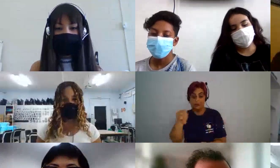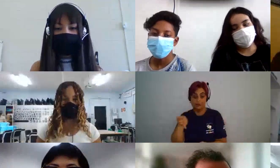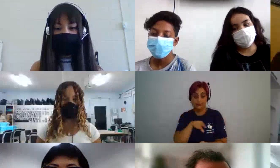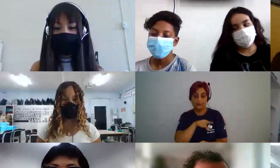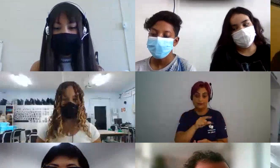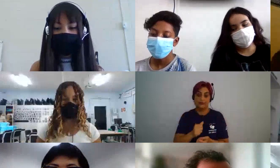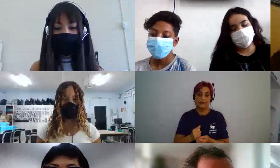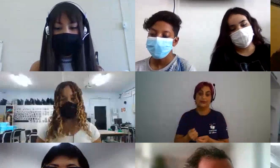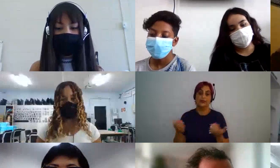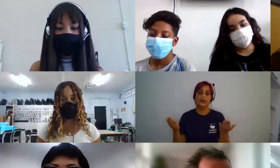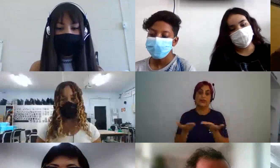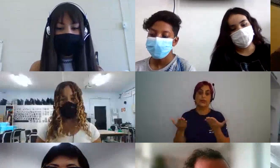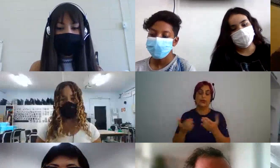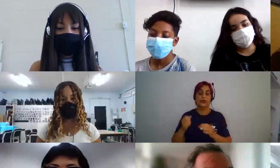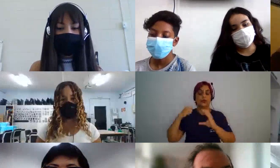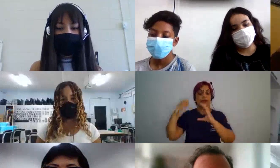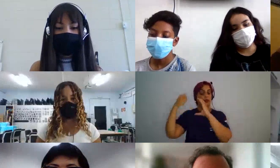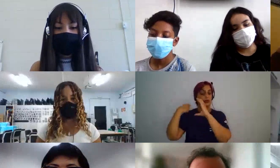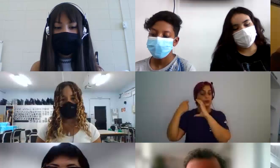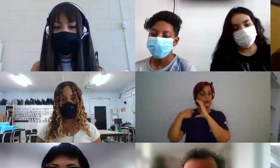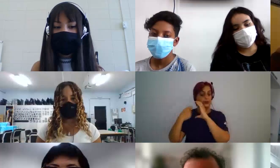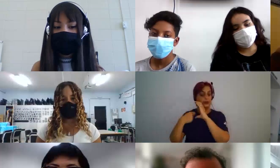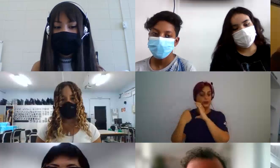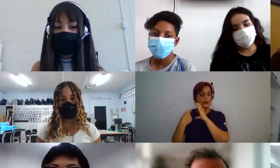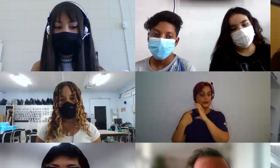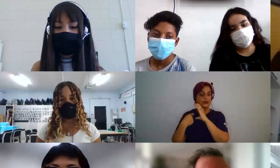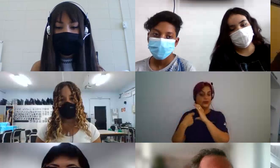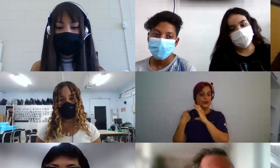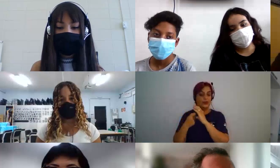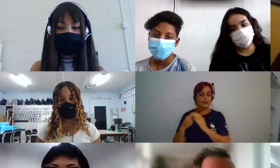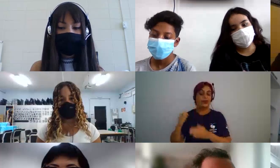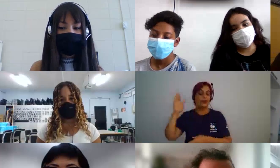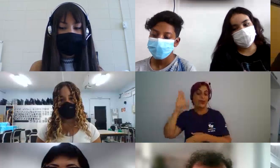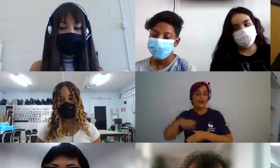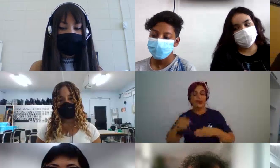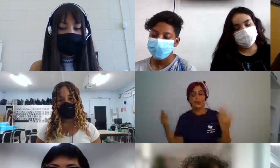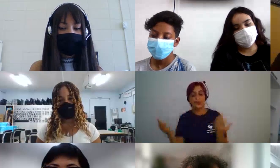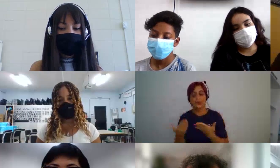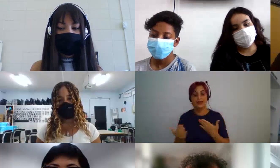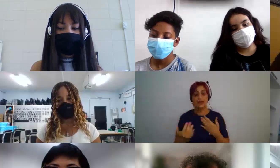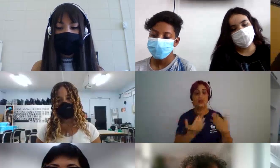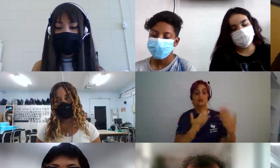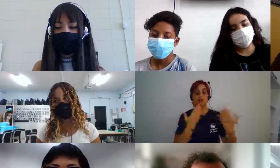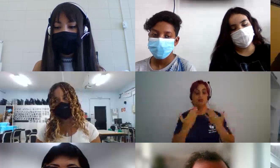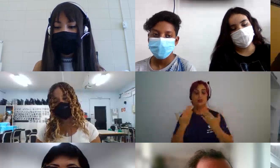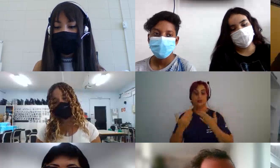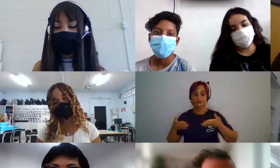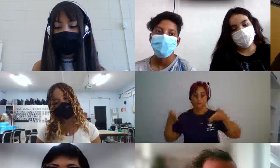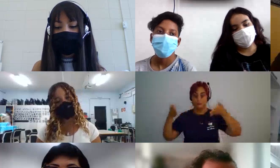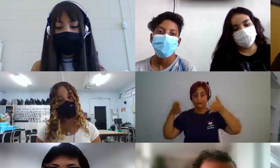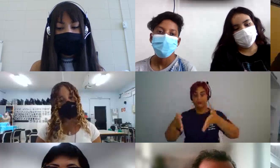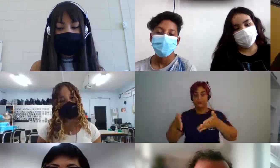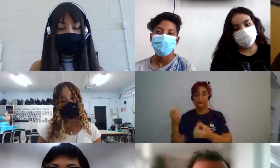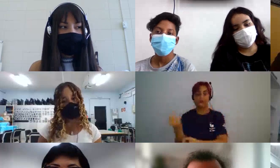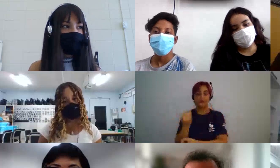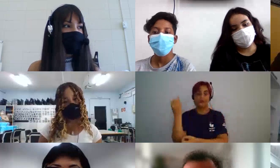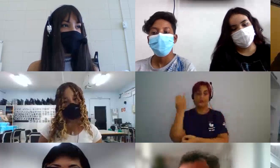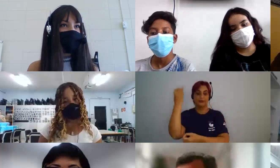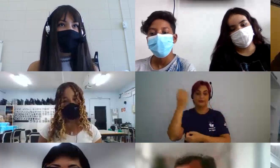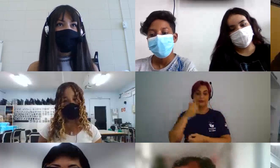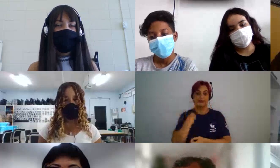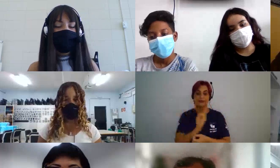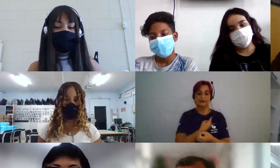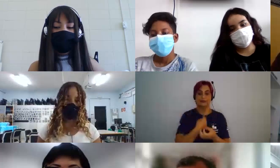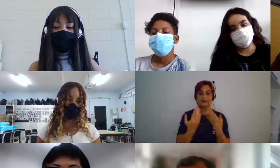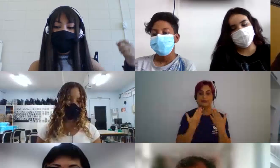participando da gravação, os protagonistas aí dessa tarde, para que a gente possa conversar nesse mês de março.